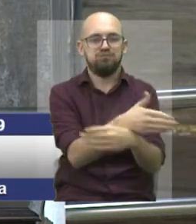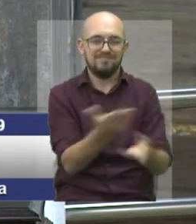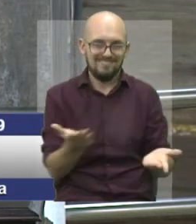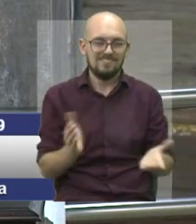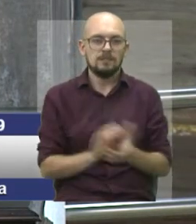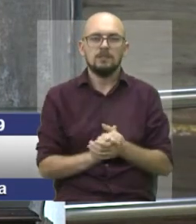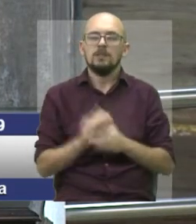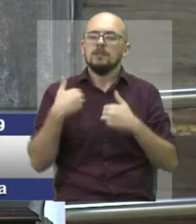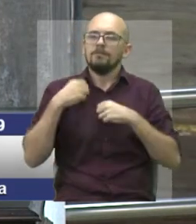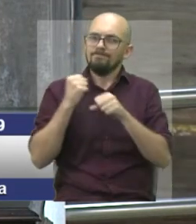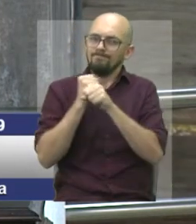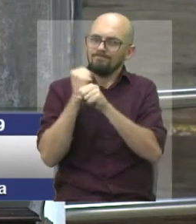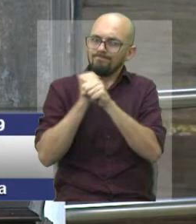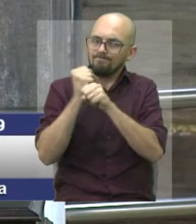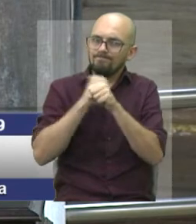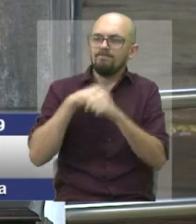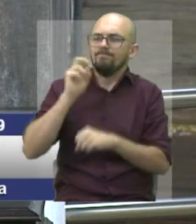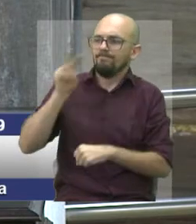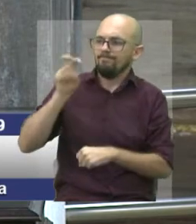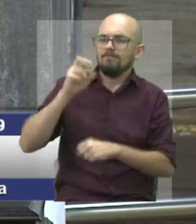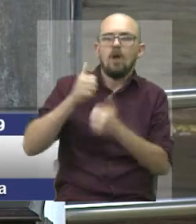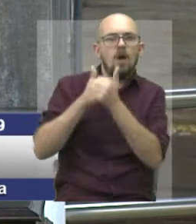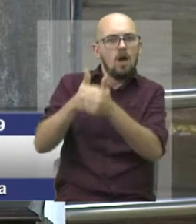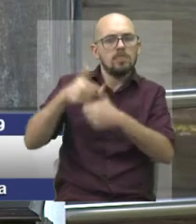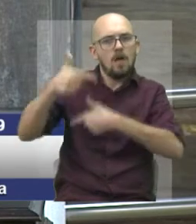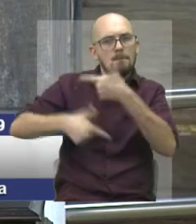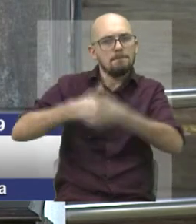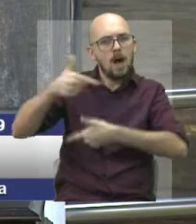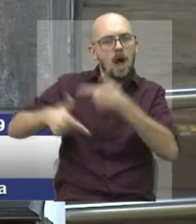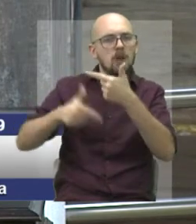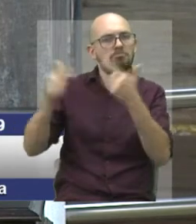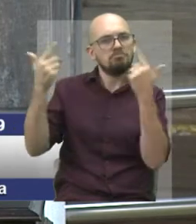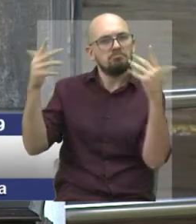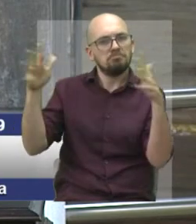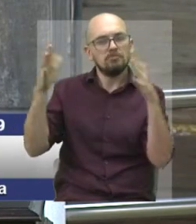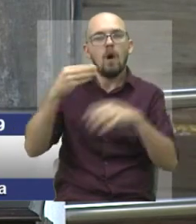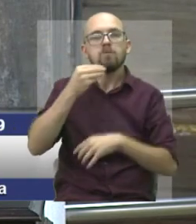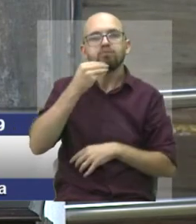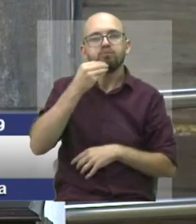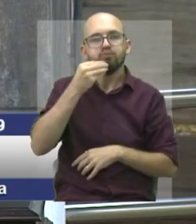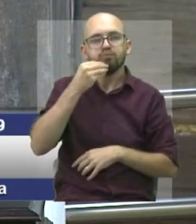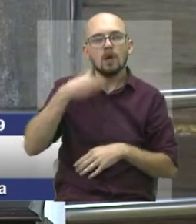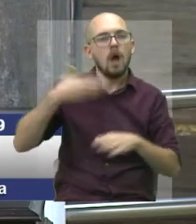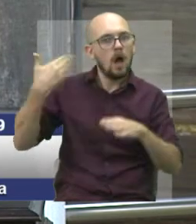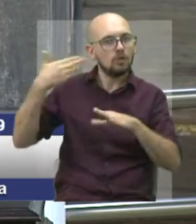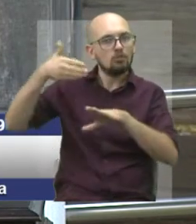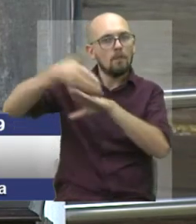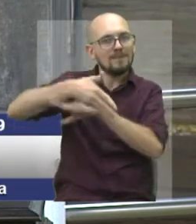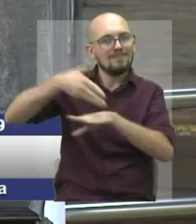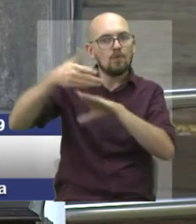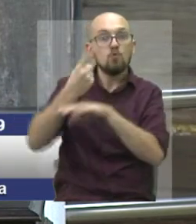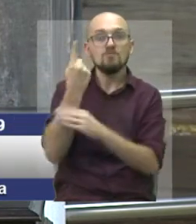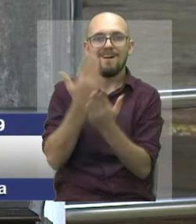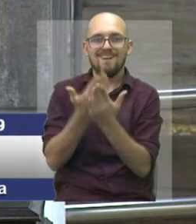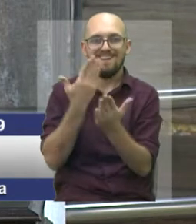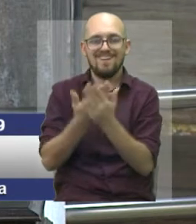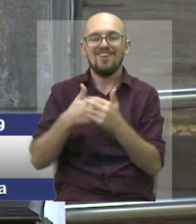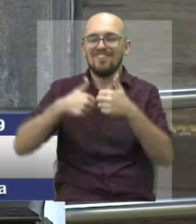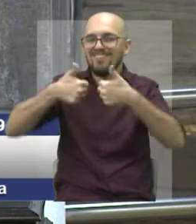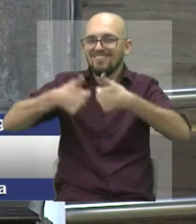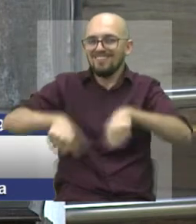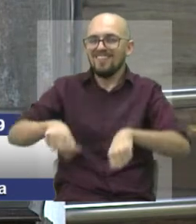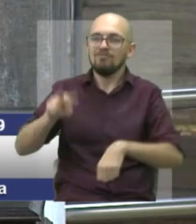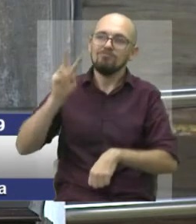muitos anos eu já acompanho o trabalho, tive a oportunidade, inclusive, de participar de uma das aulas realizadas